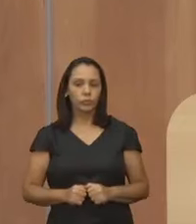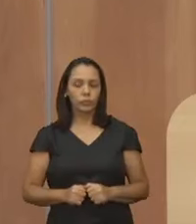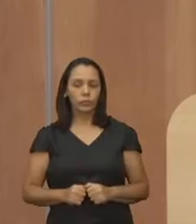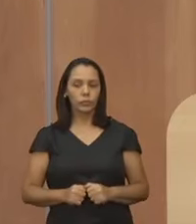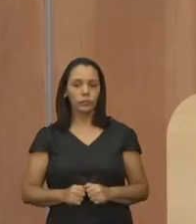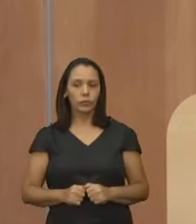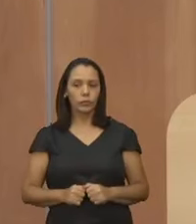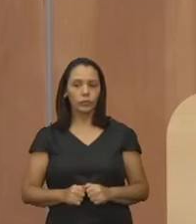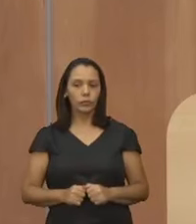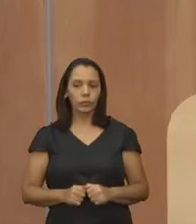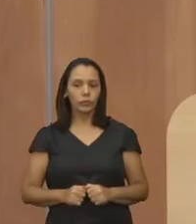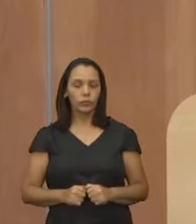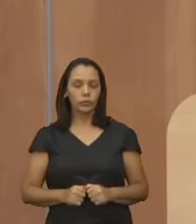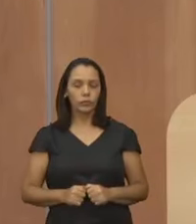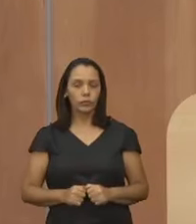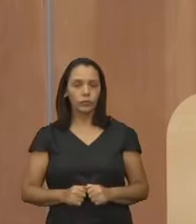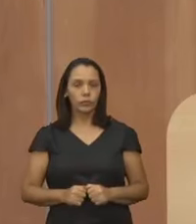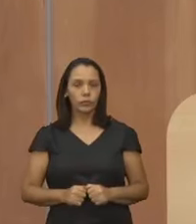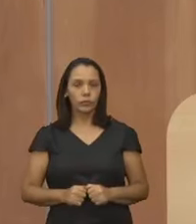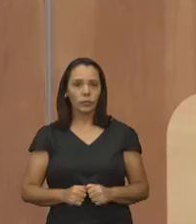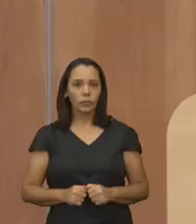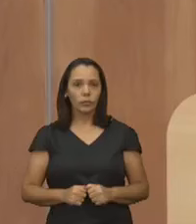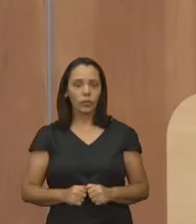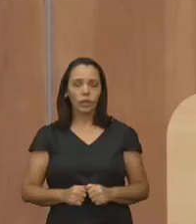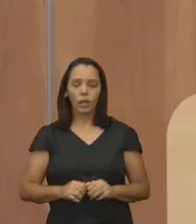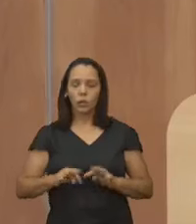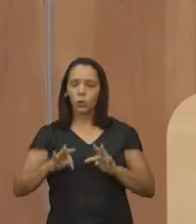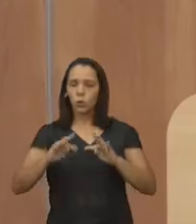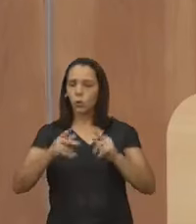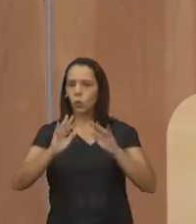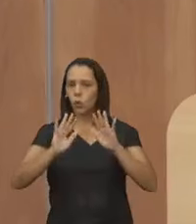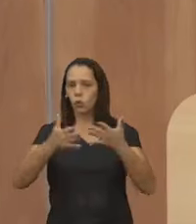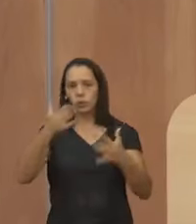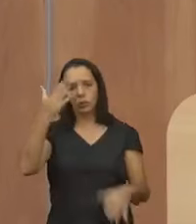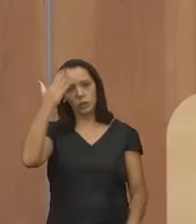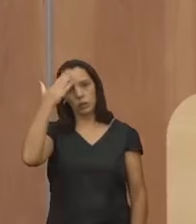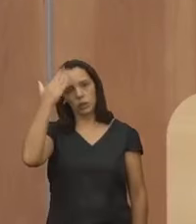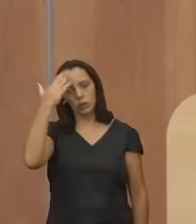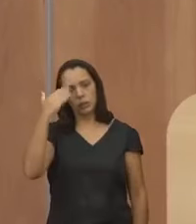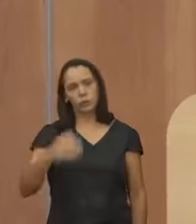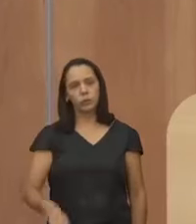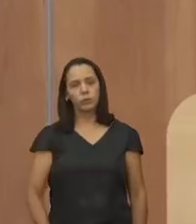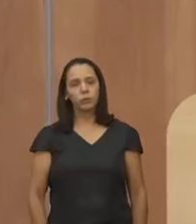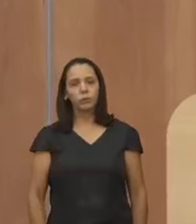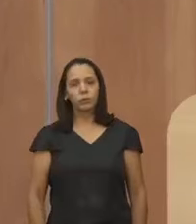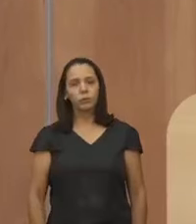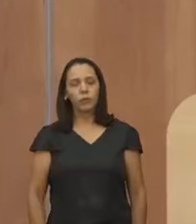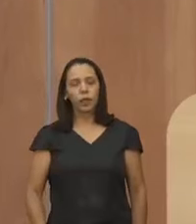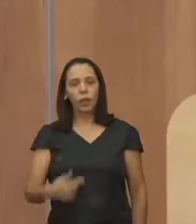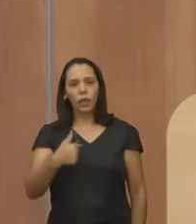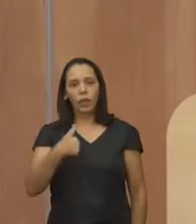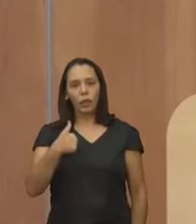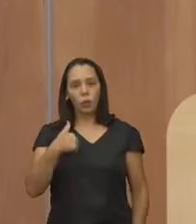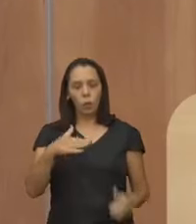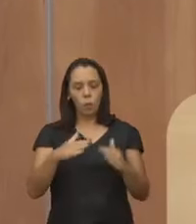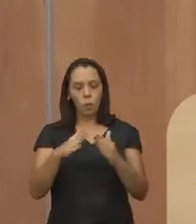é esconder de ninguém, eu tenho pouco menos de 8 anos aqui na cidade de Jacareí.